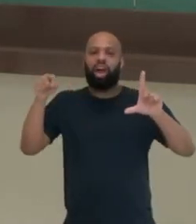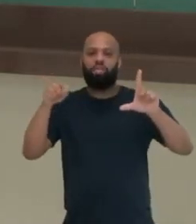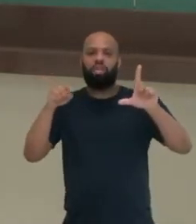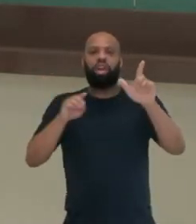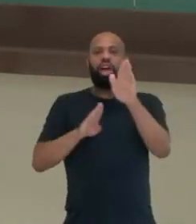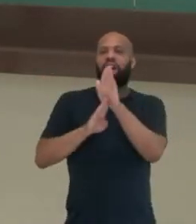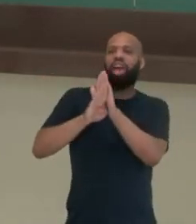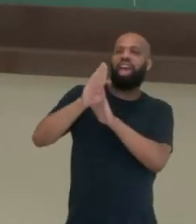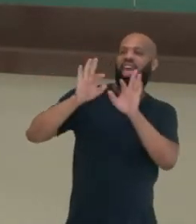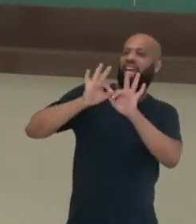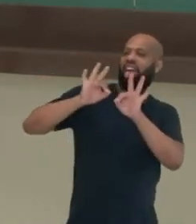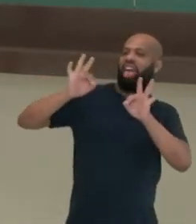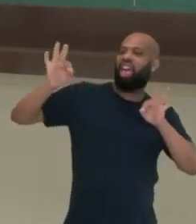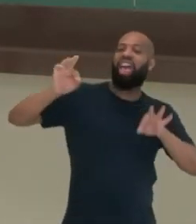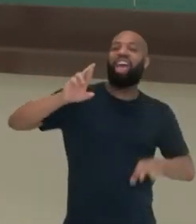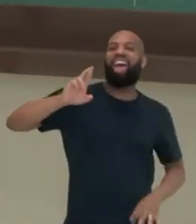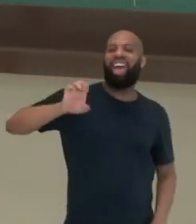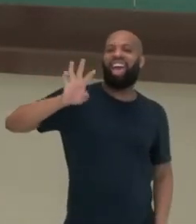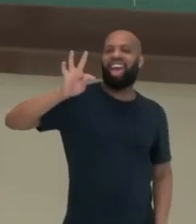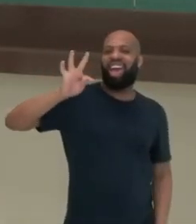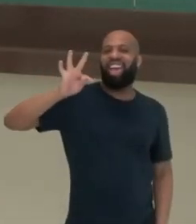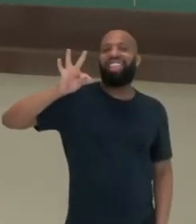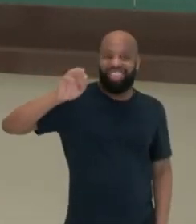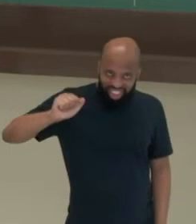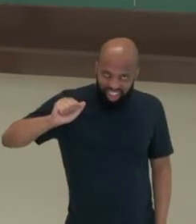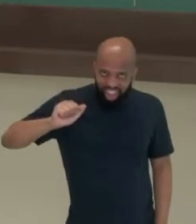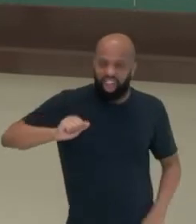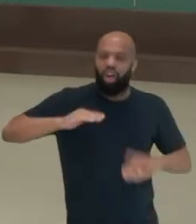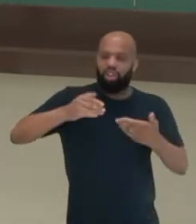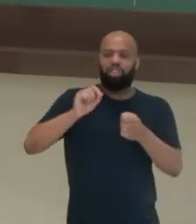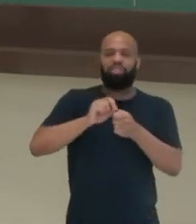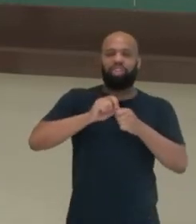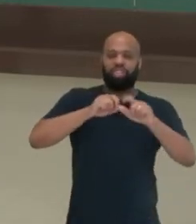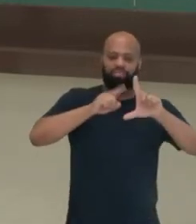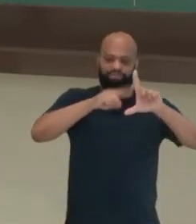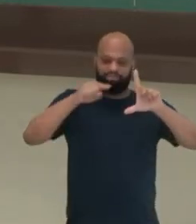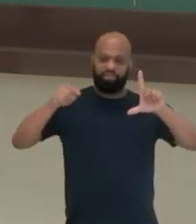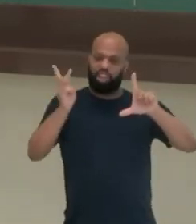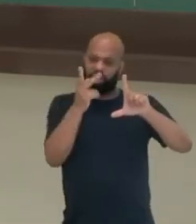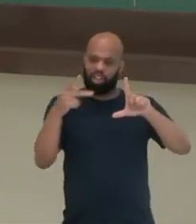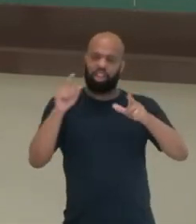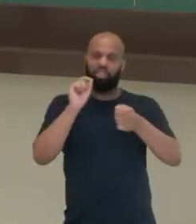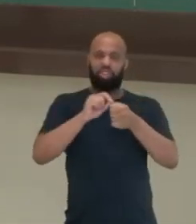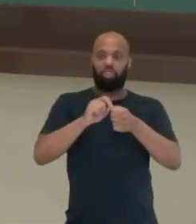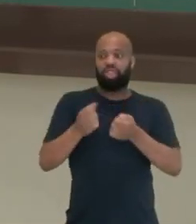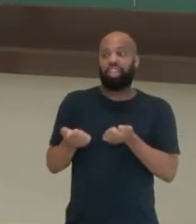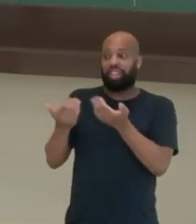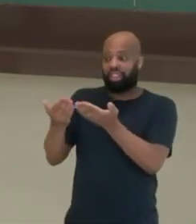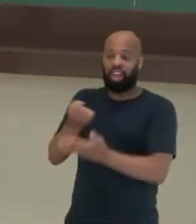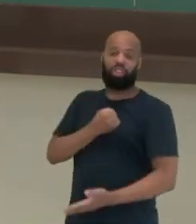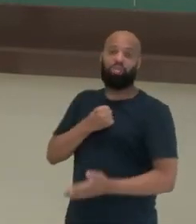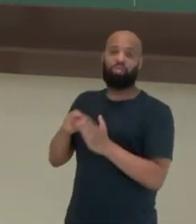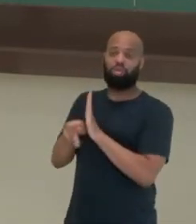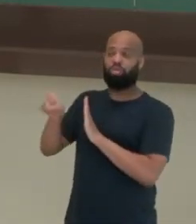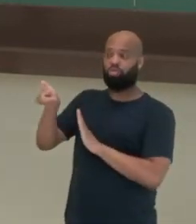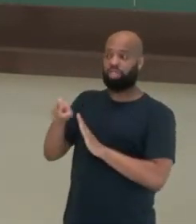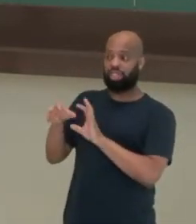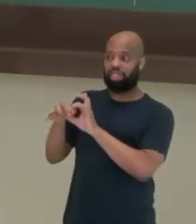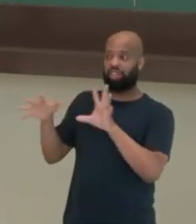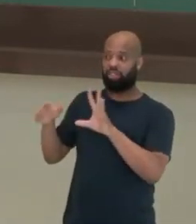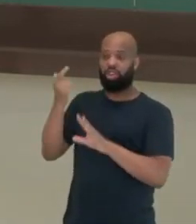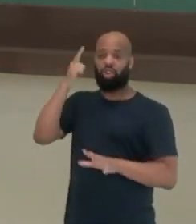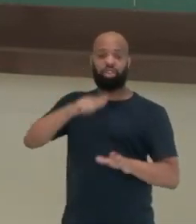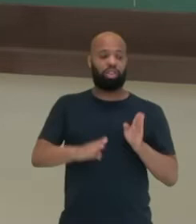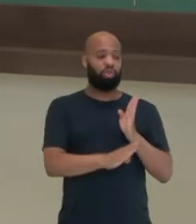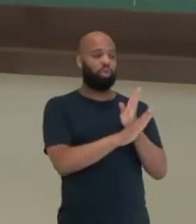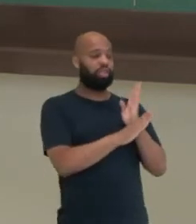comigo, uma reta. Para a construção do gráfico, a gente atribui valor para x, que é a variável livre, e obtemos os